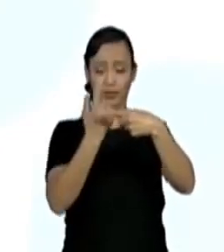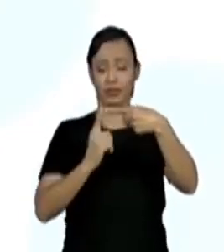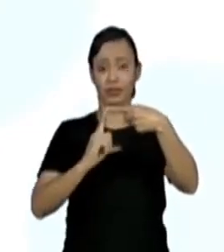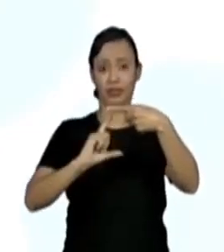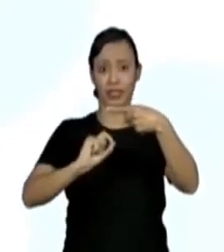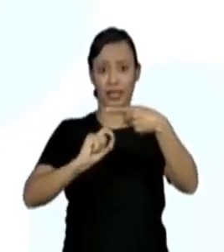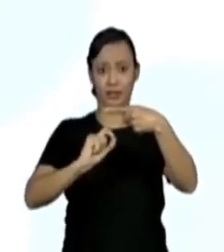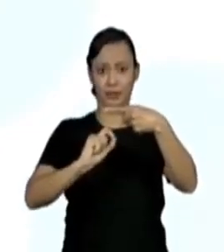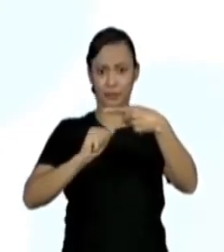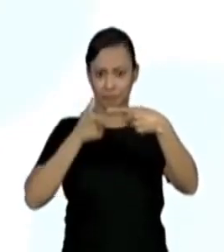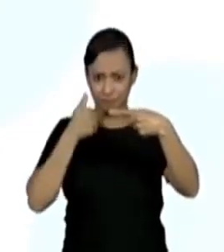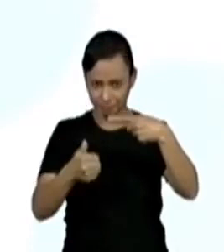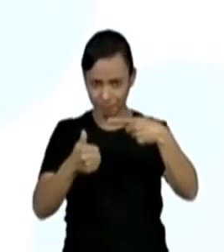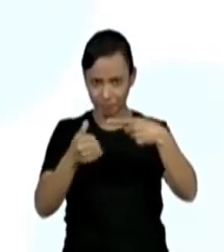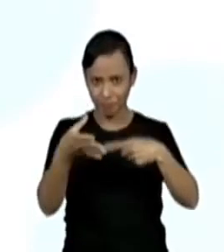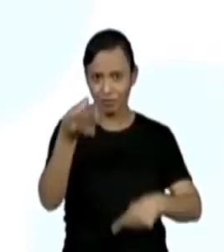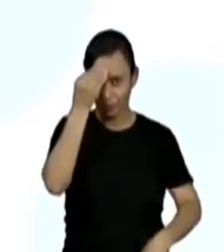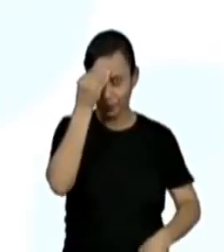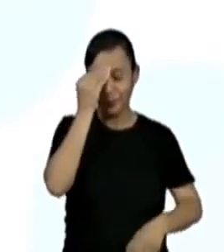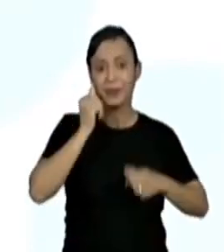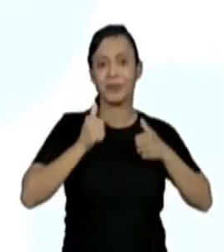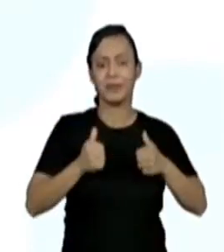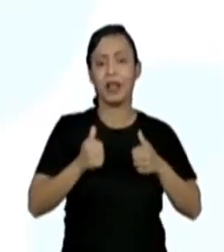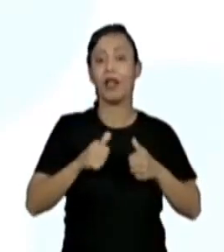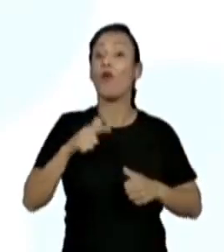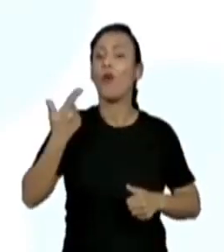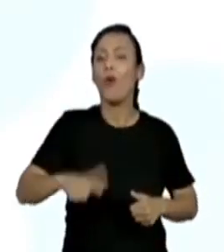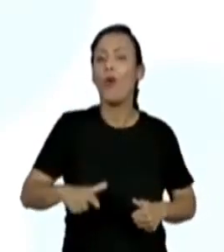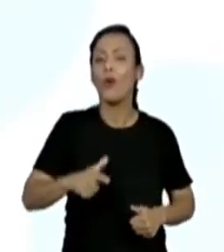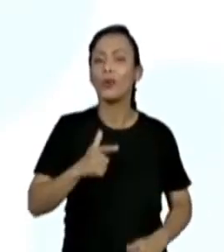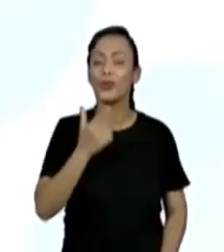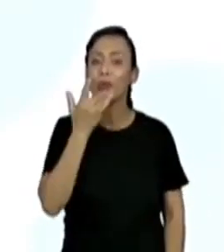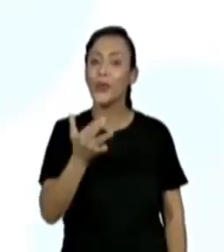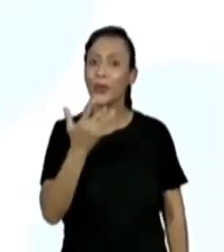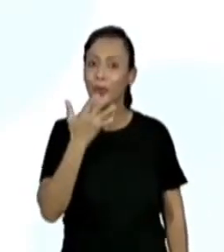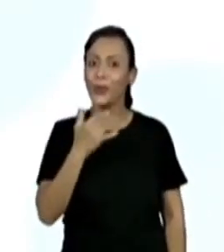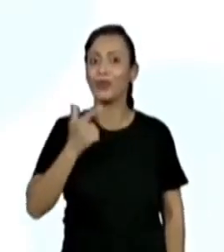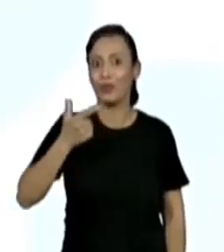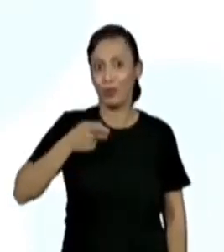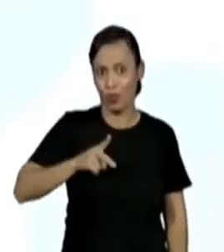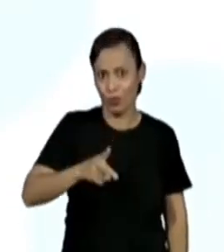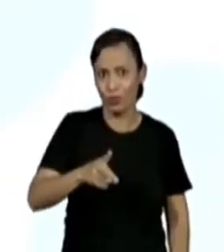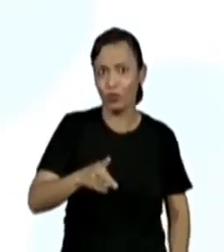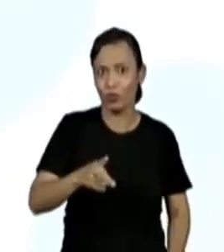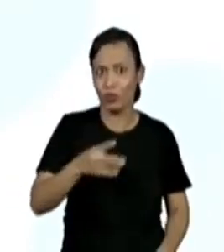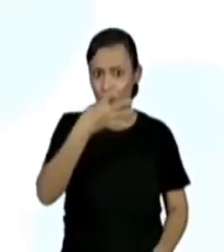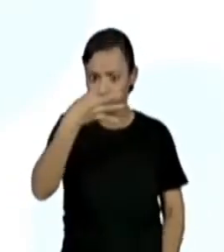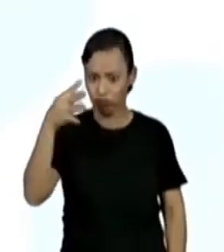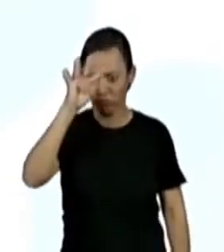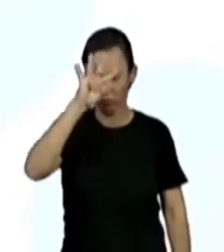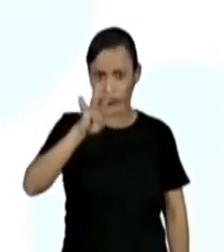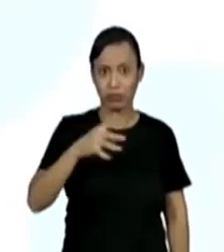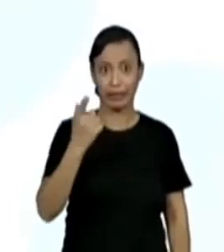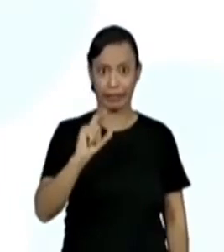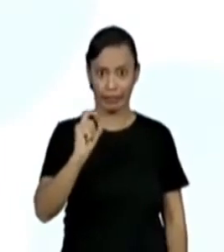21 Vamos então para mais uma fração ainda sobre a mesma figura